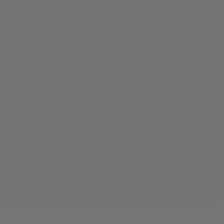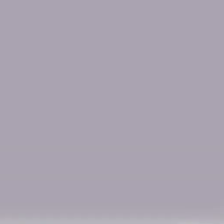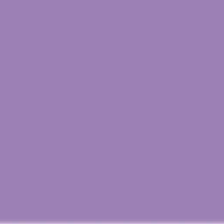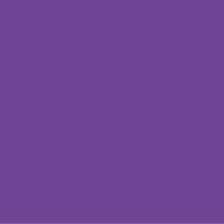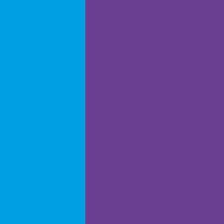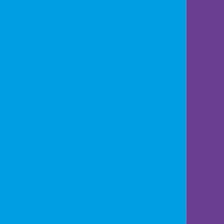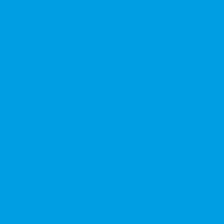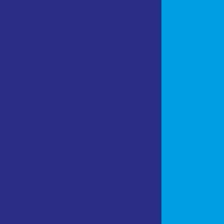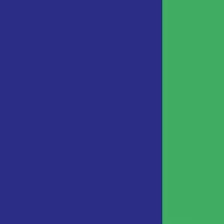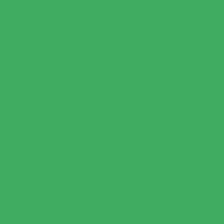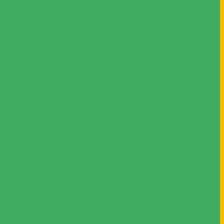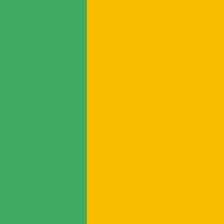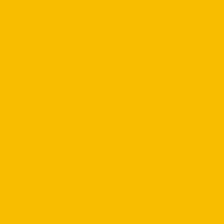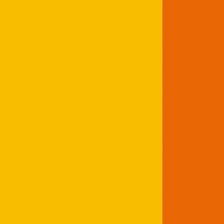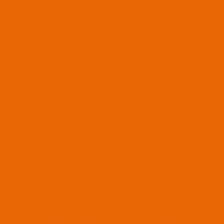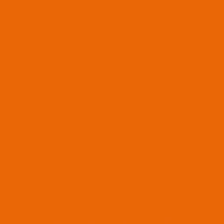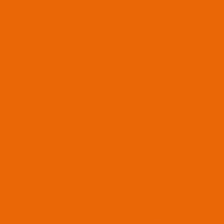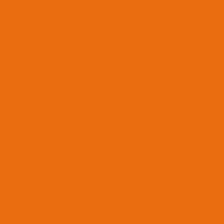tchau